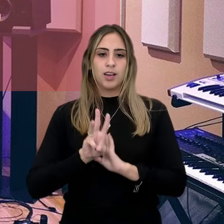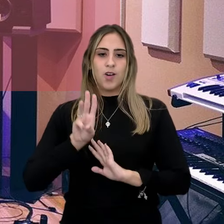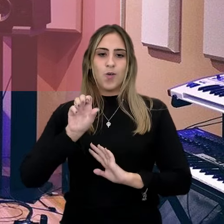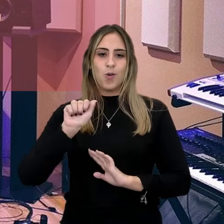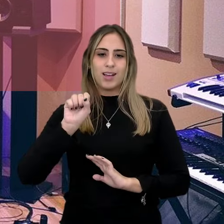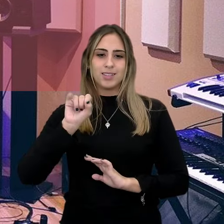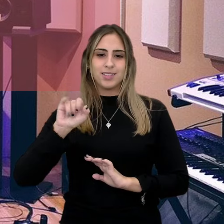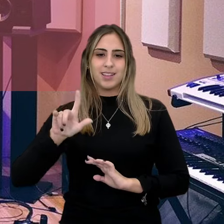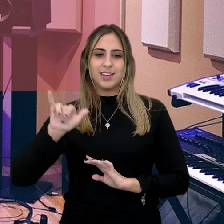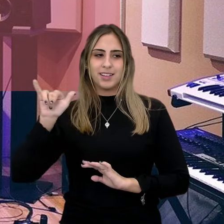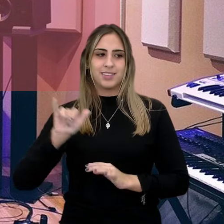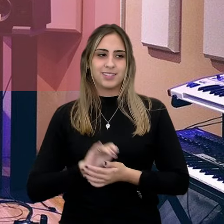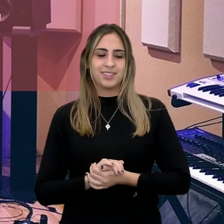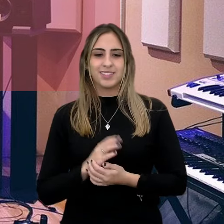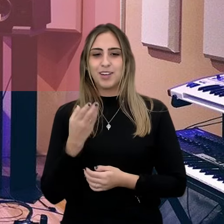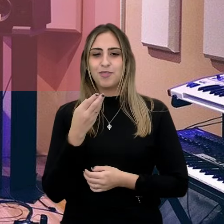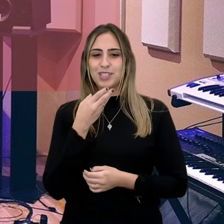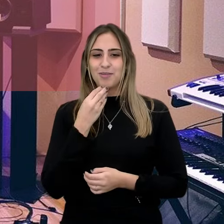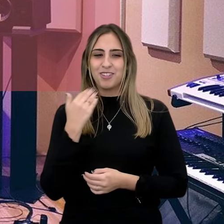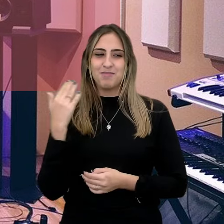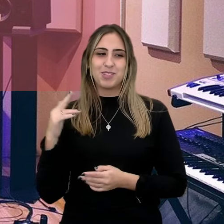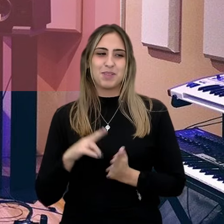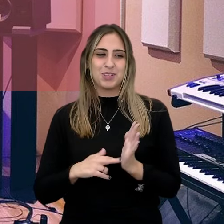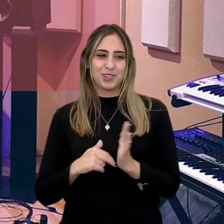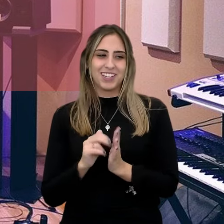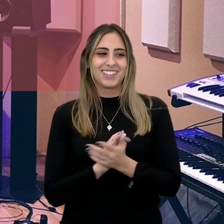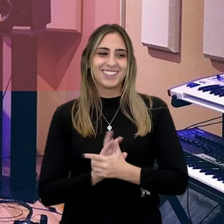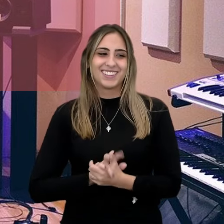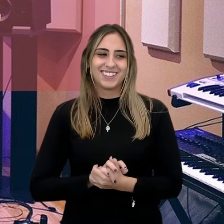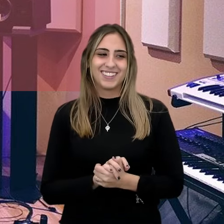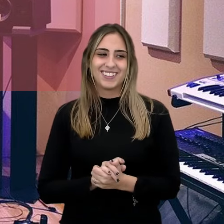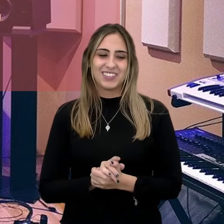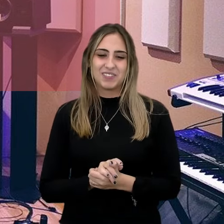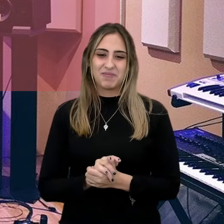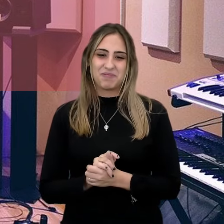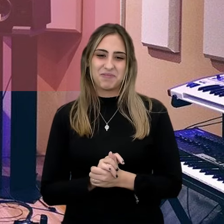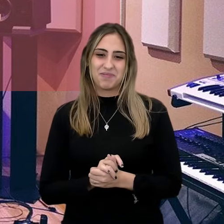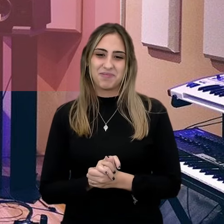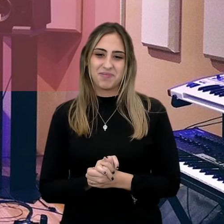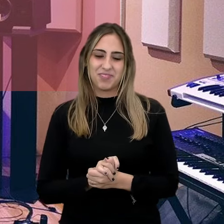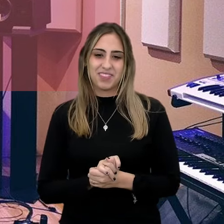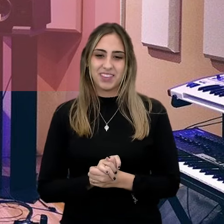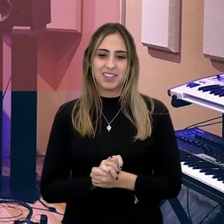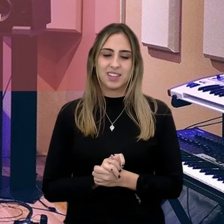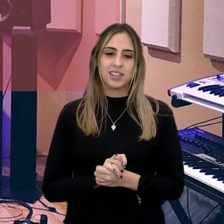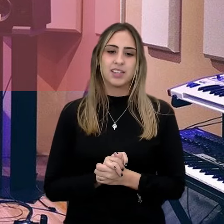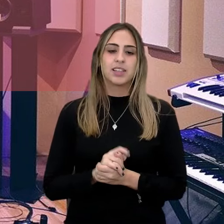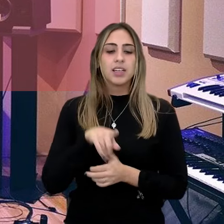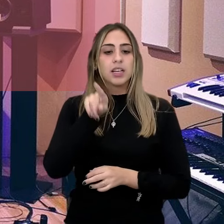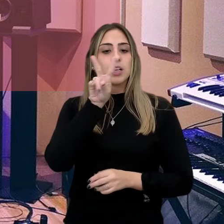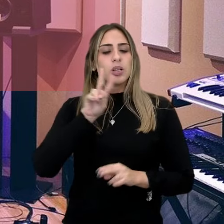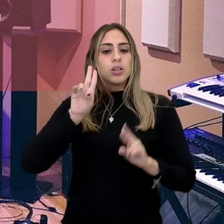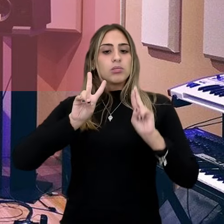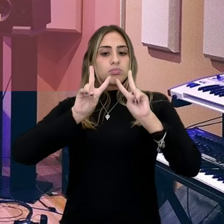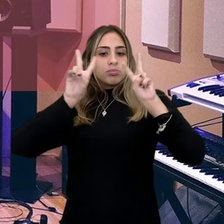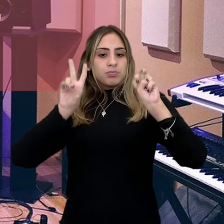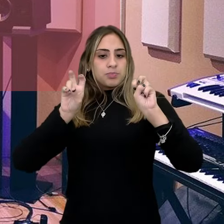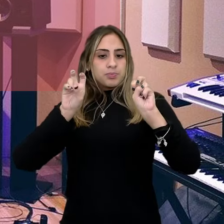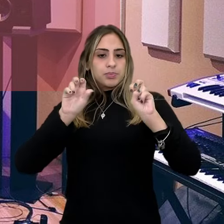diversas obras inspiradas em combinações das cores em uma tela e ele utilizou esse termo